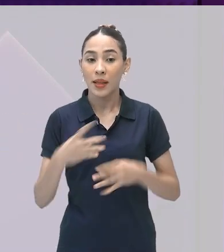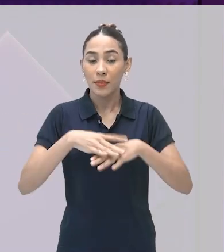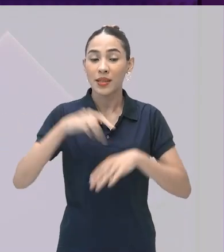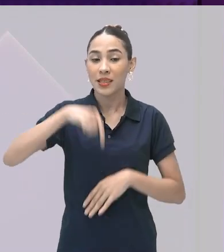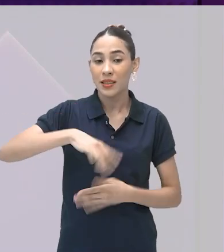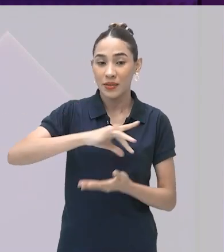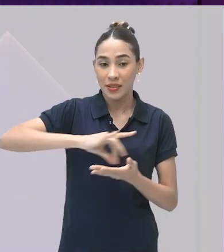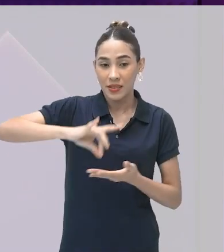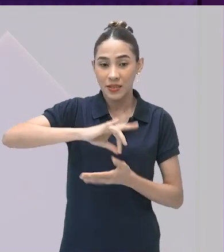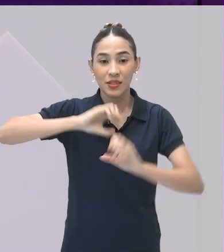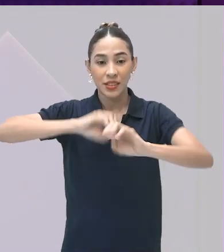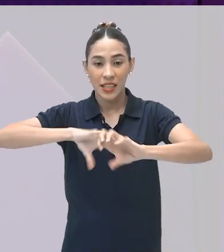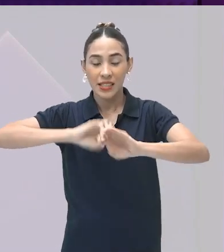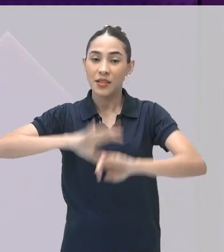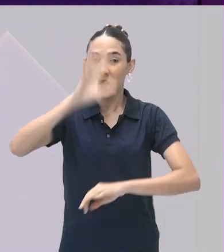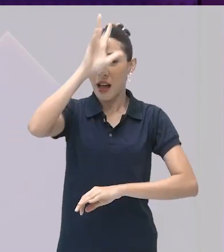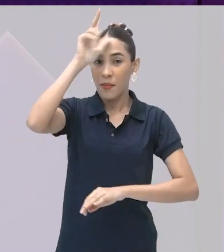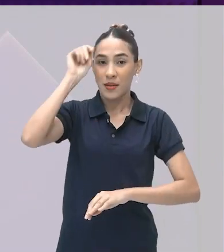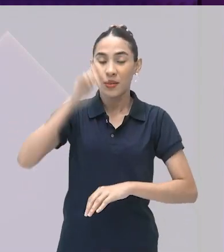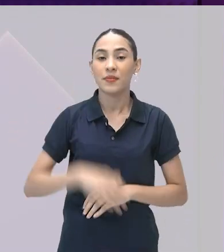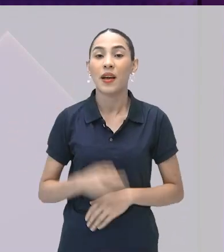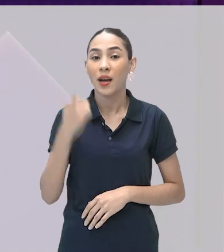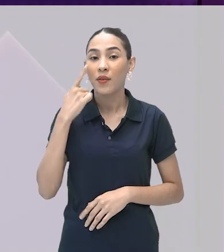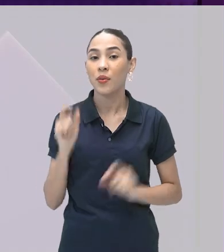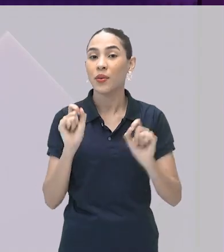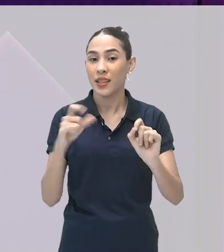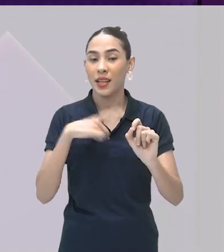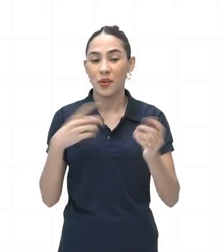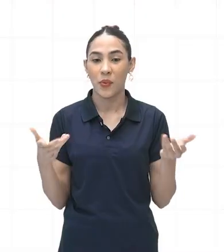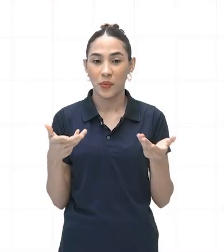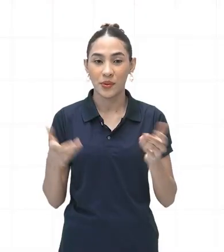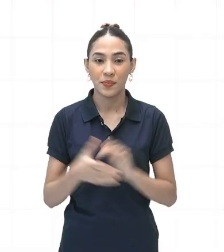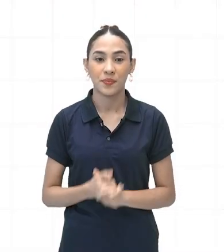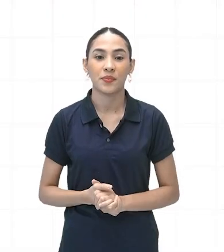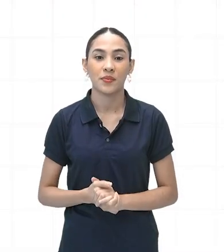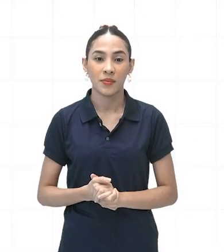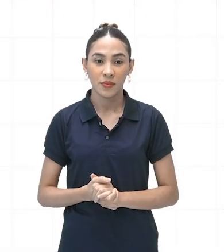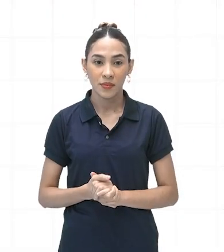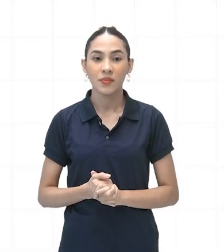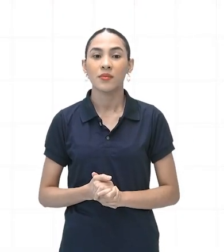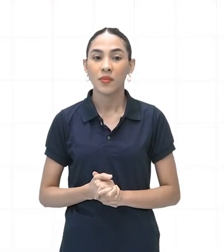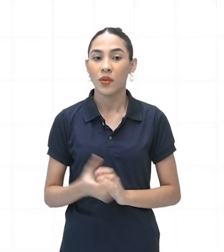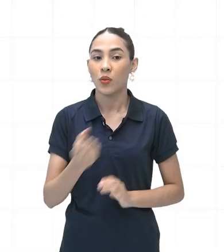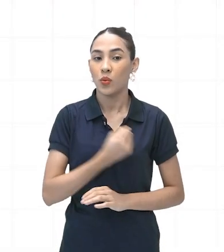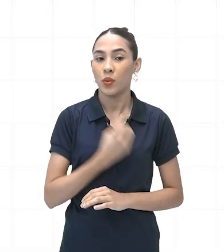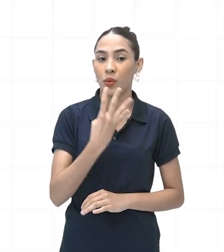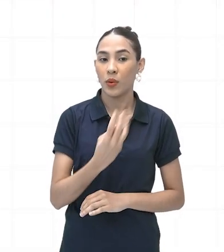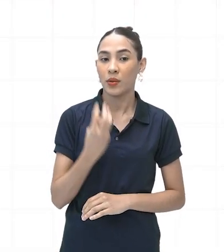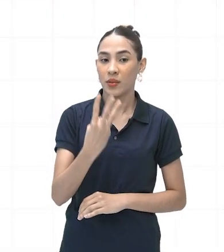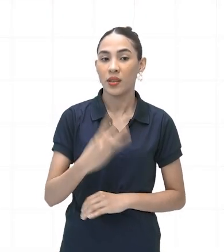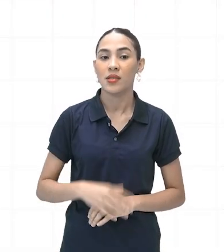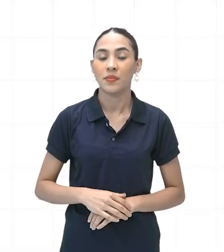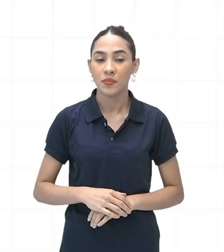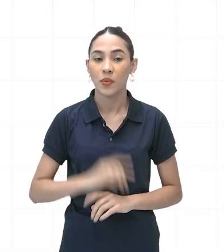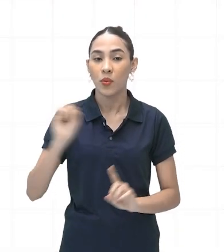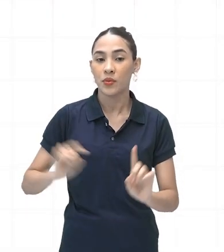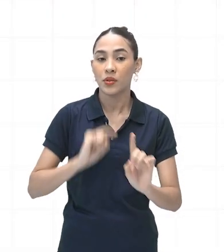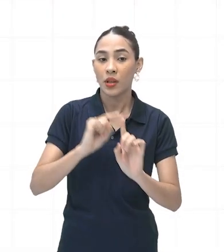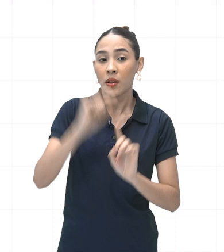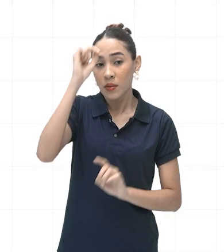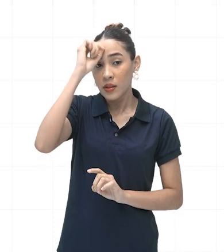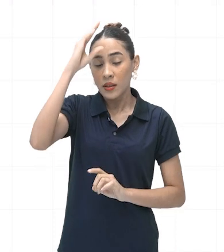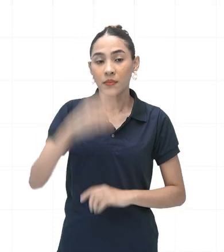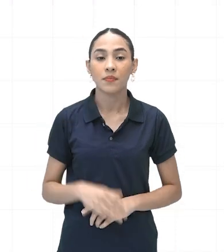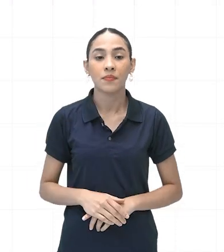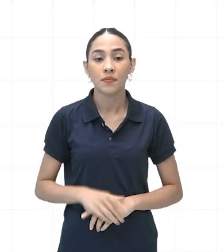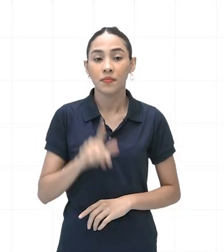do Centro de Mídias de Educação do Amazonas, e vamos ver o que temos para a nossa aula. Aula de número 43, o objeto de